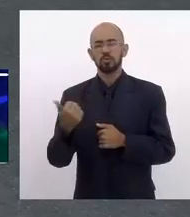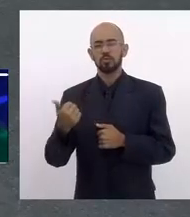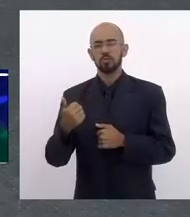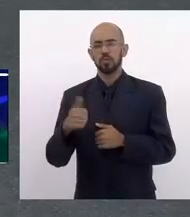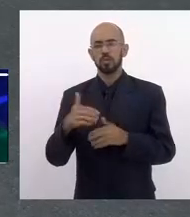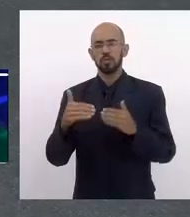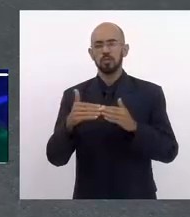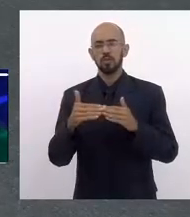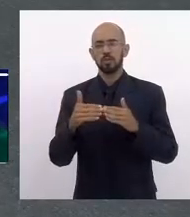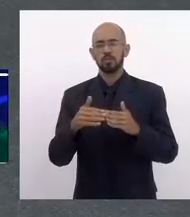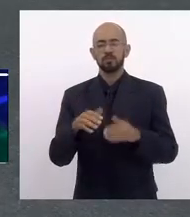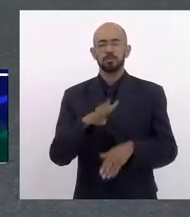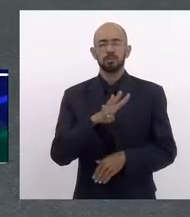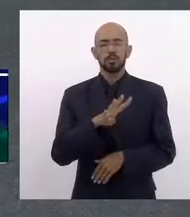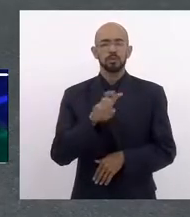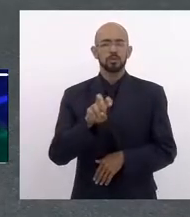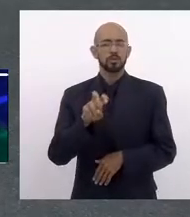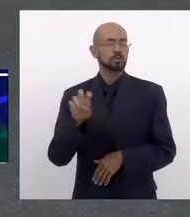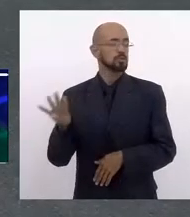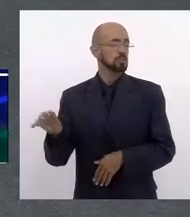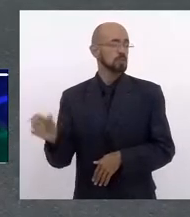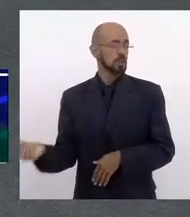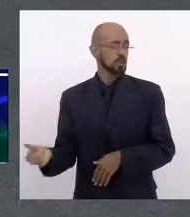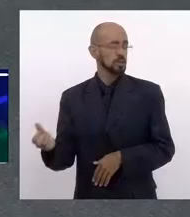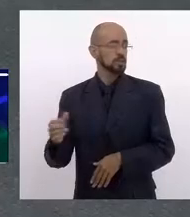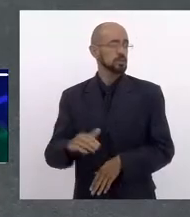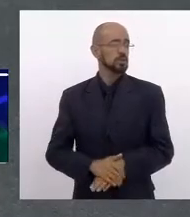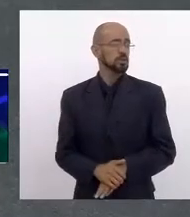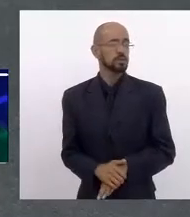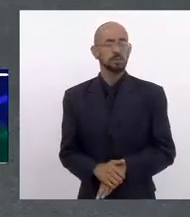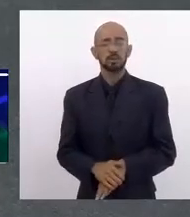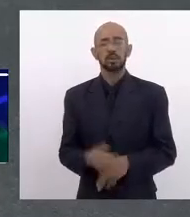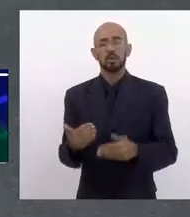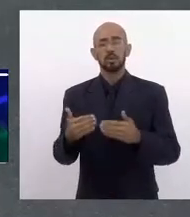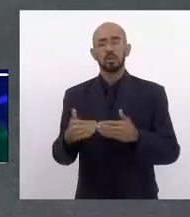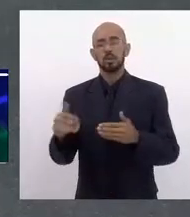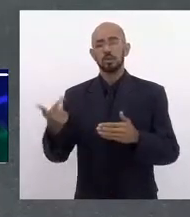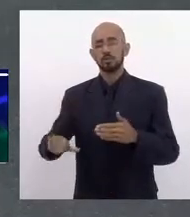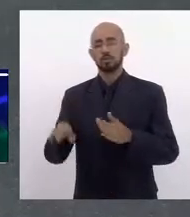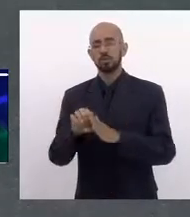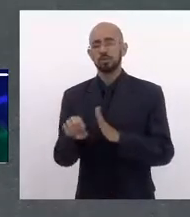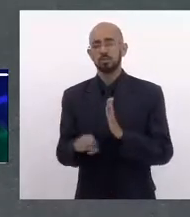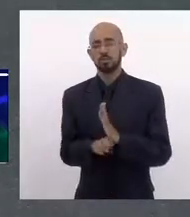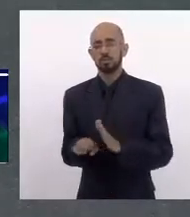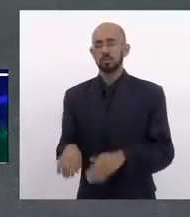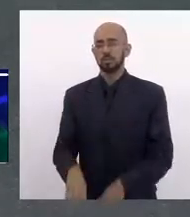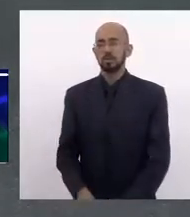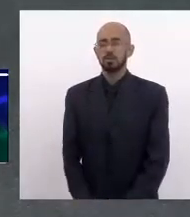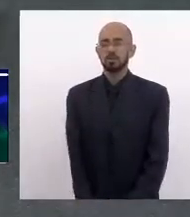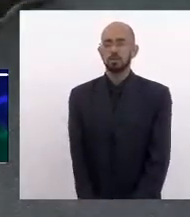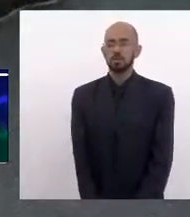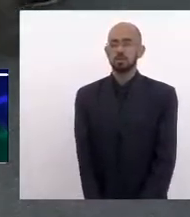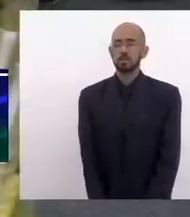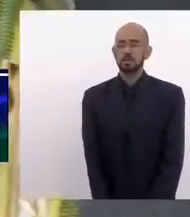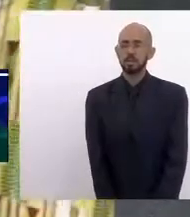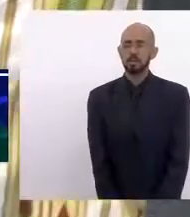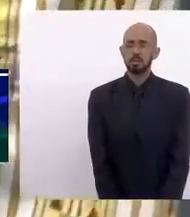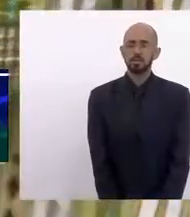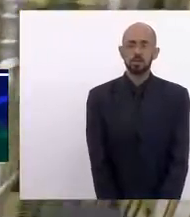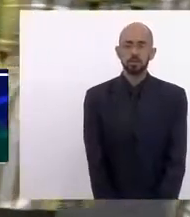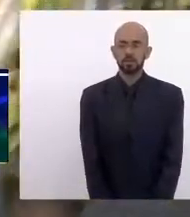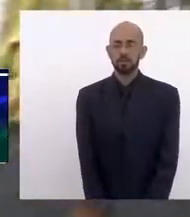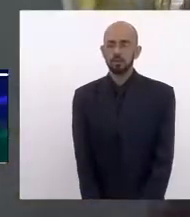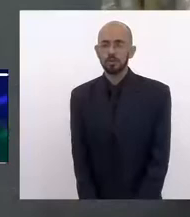às emendas de número 4, 5 e 6 e contrário às demais emendas. Obrigada, deputada.